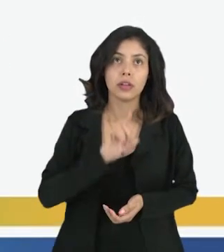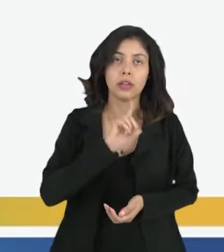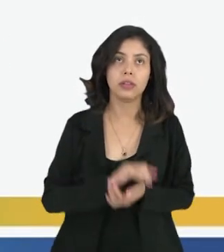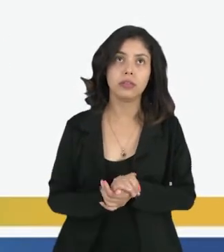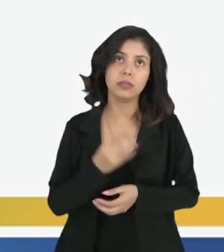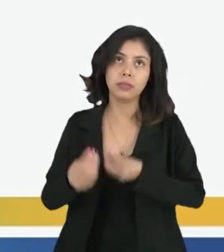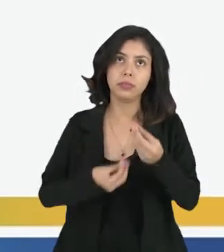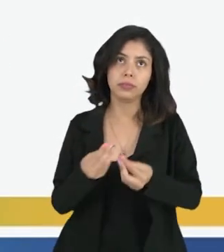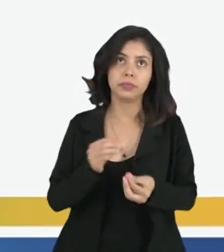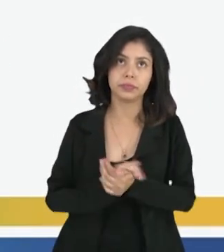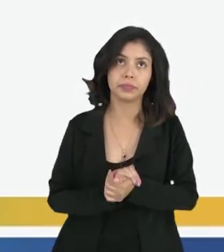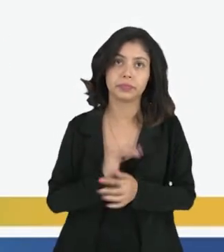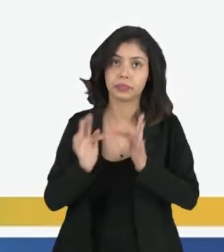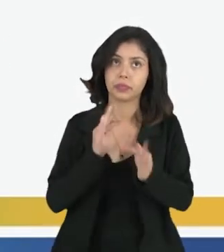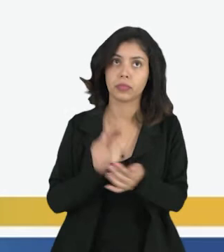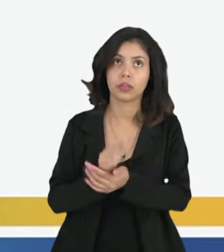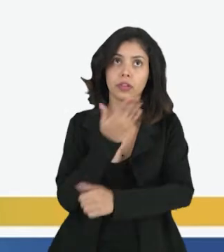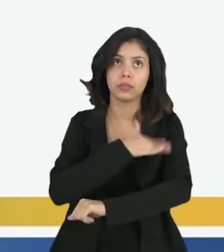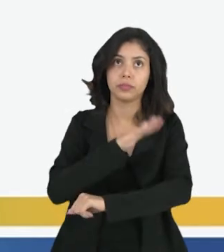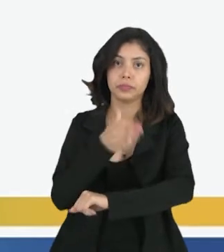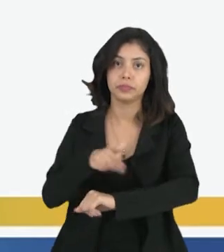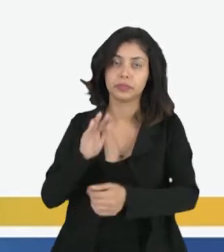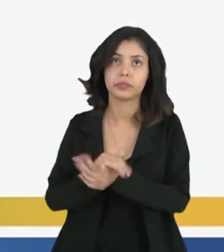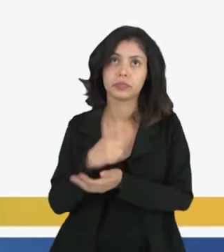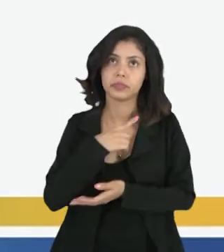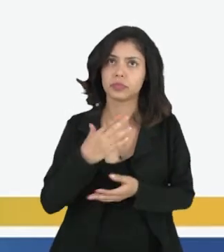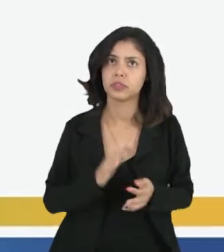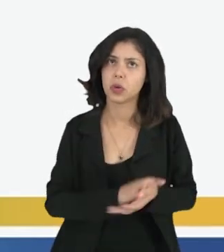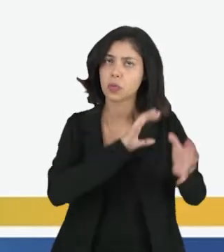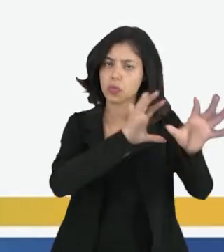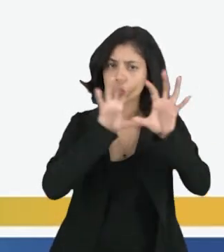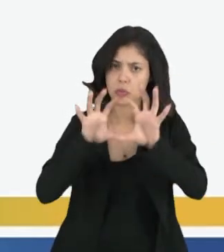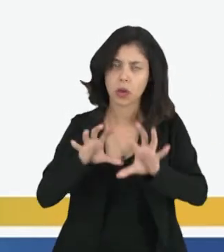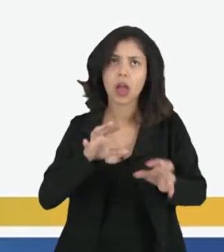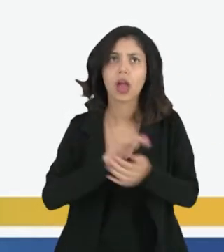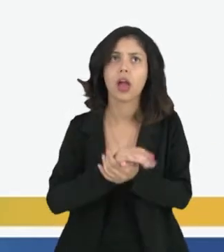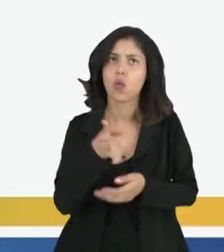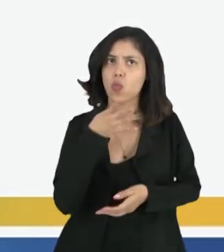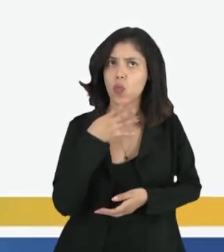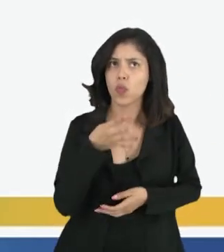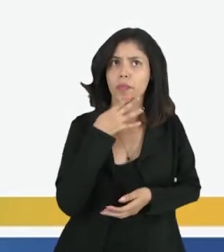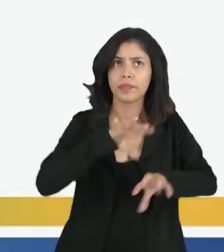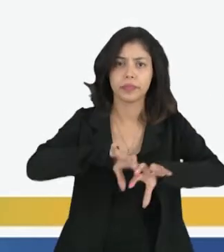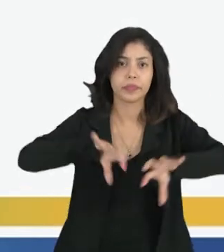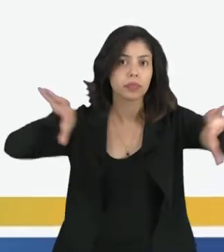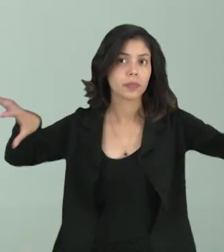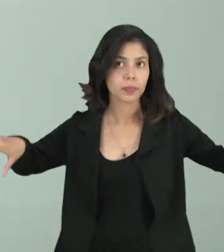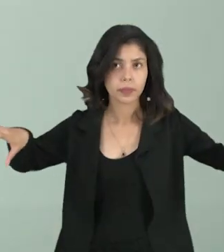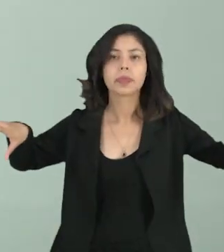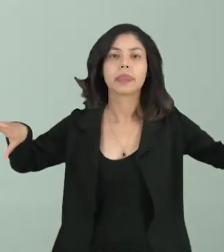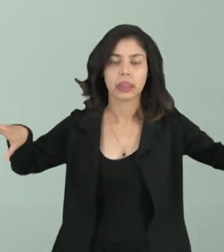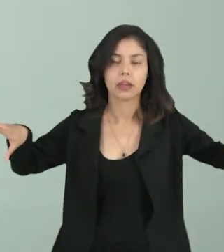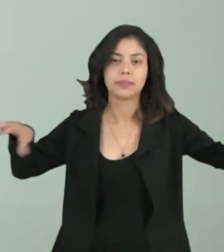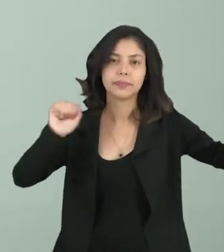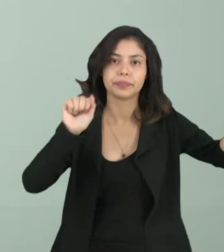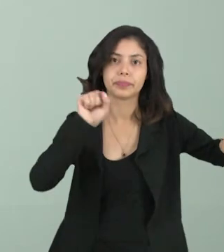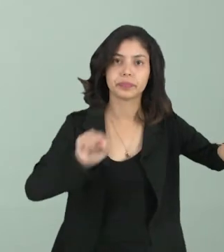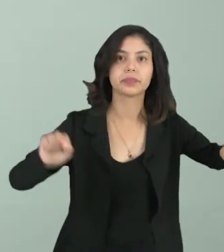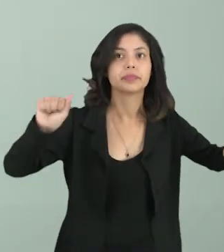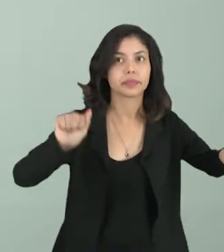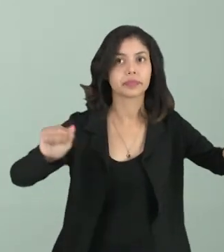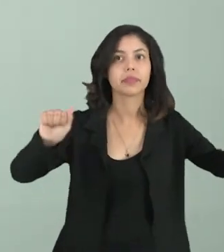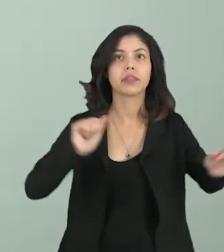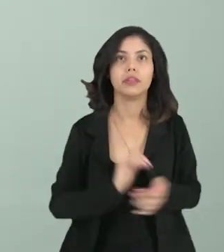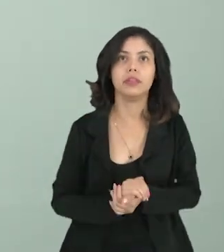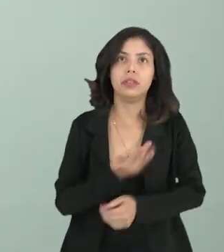aos aspectos físicos, o relevo é uma região onde tem aquele lugar que nós conhecemos que faz a divisão entre a Europa e a Ásia, os